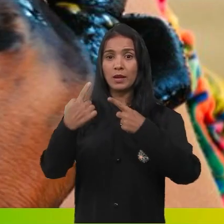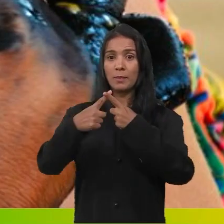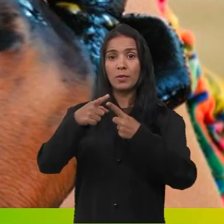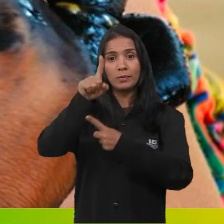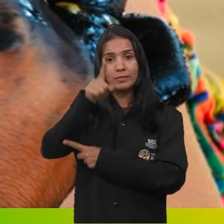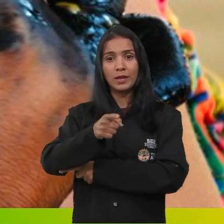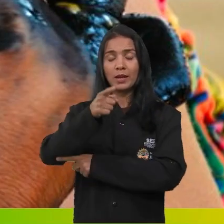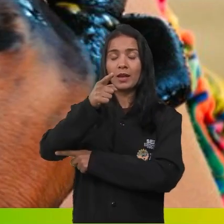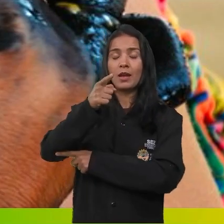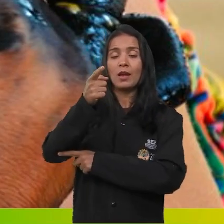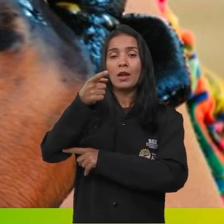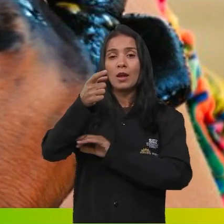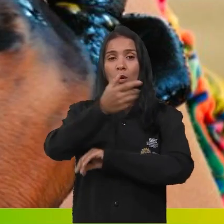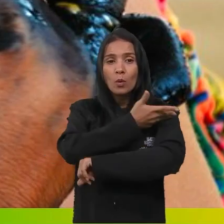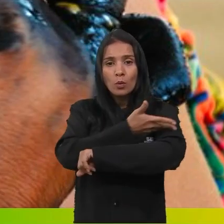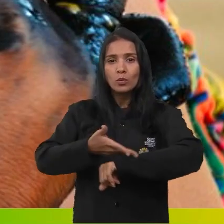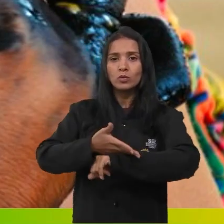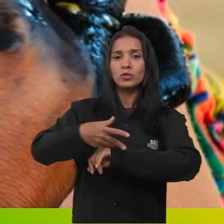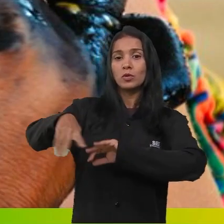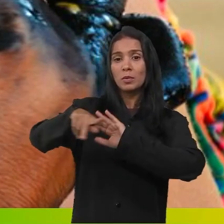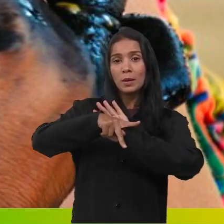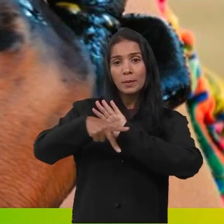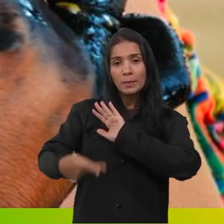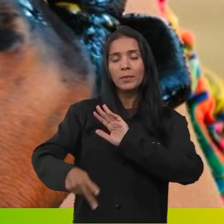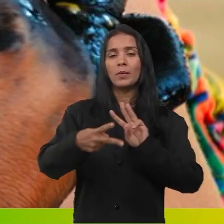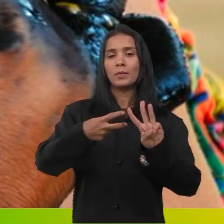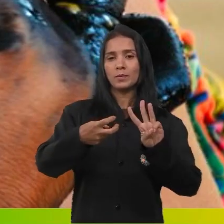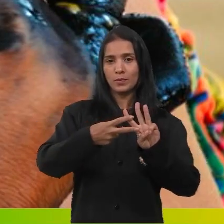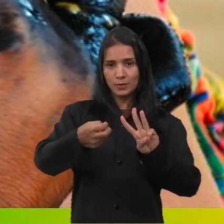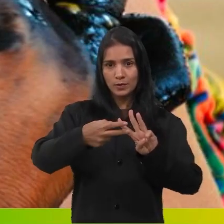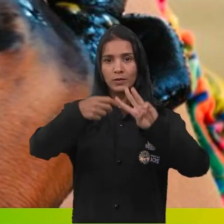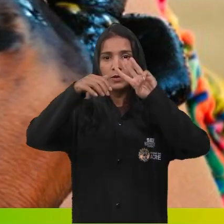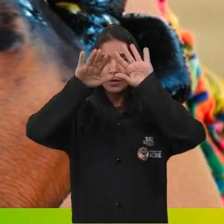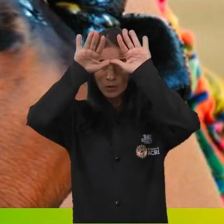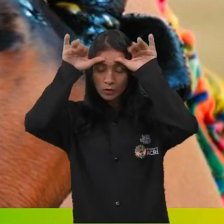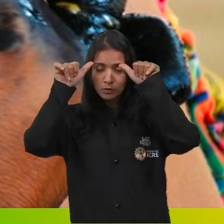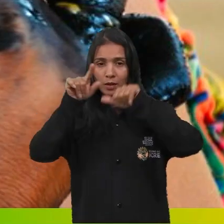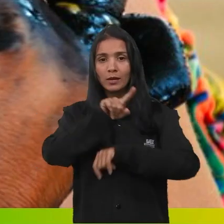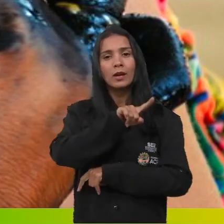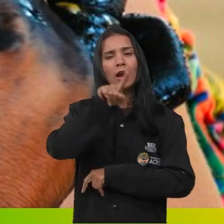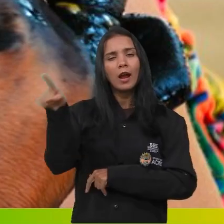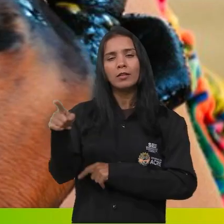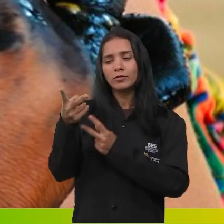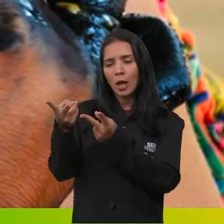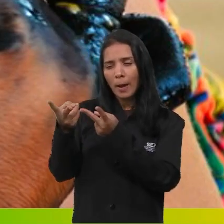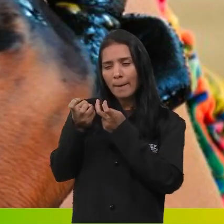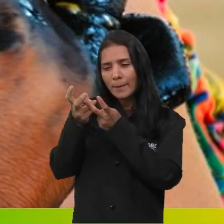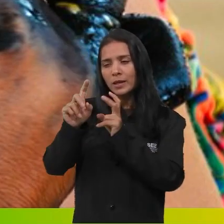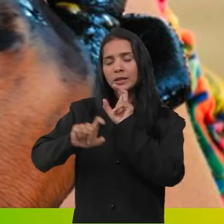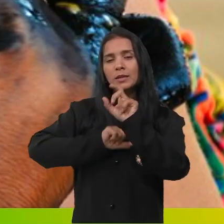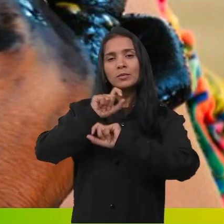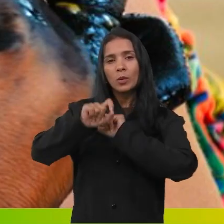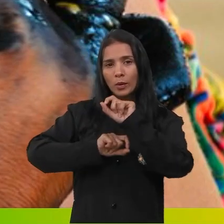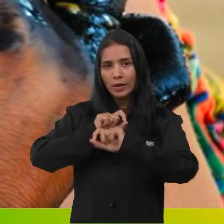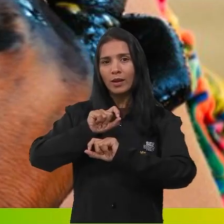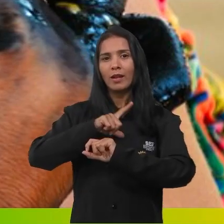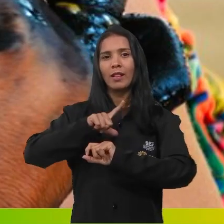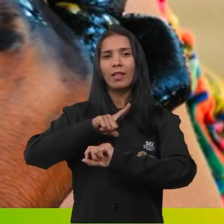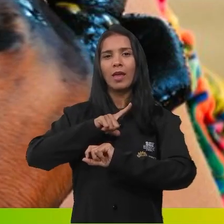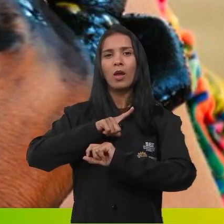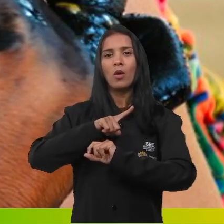da cultura indígena aqui no Acre, e vocês percebam aí os traços dessa cultura. Vocês podem